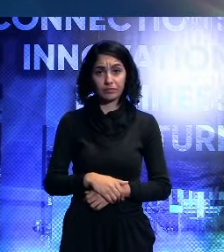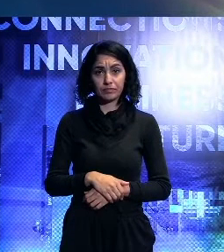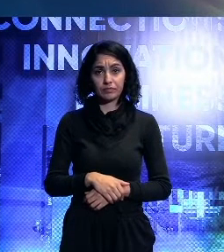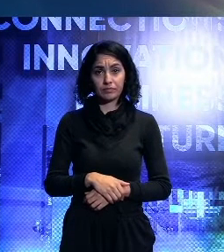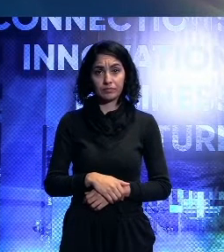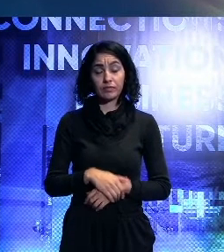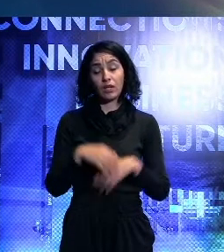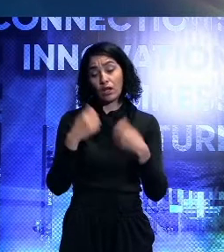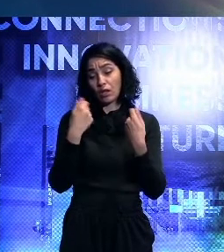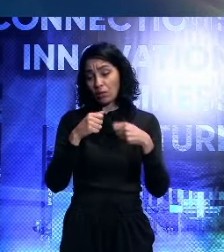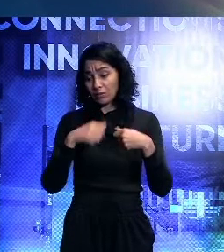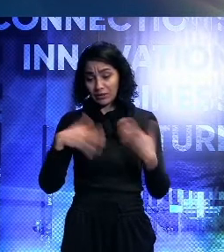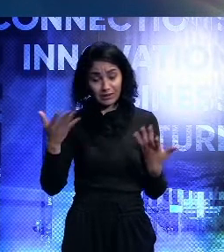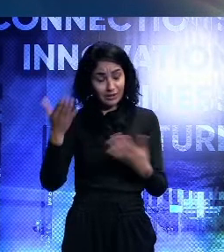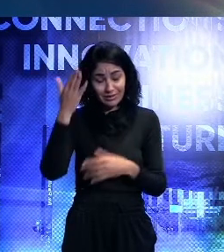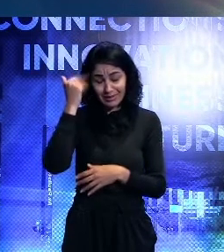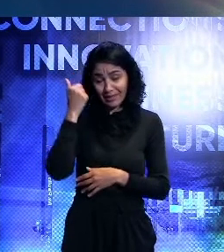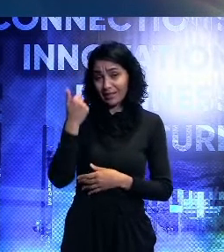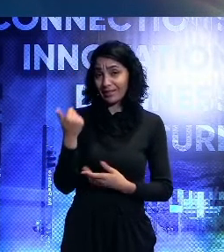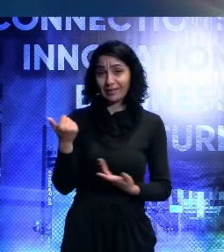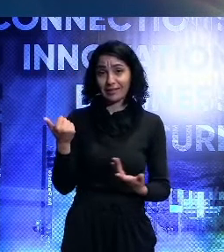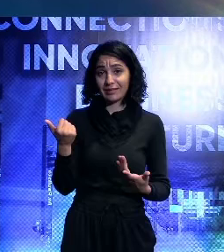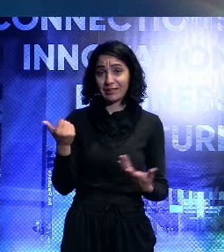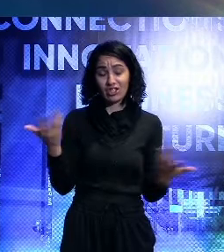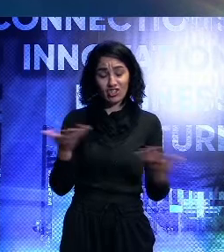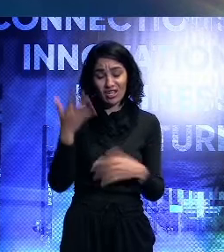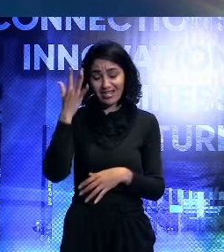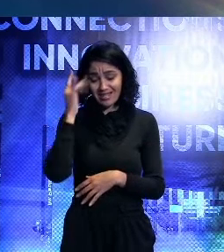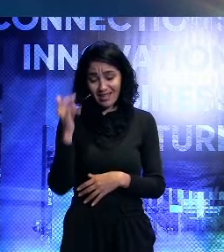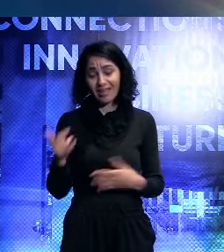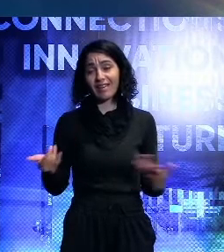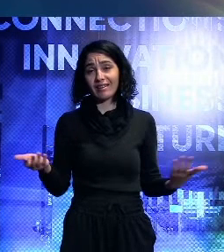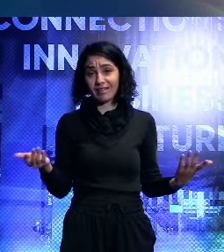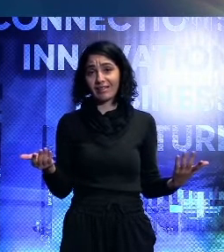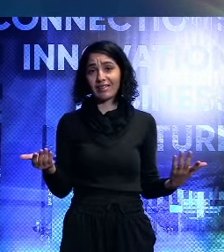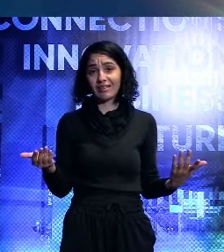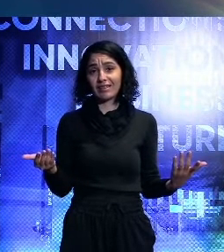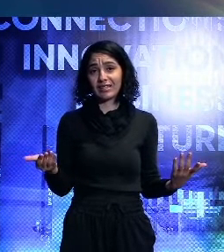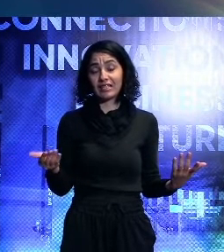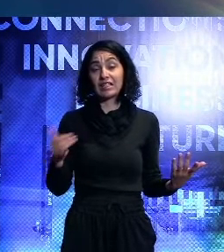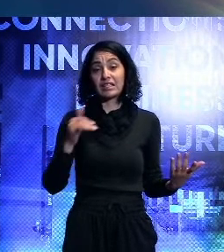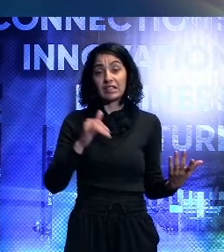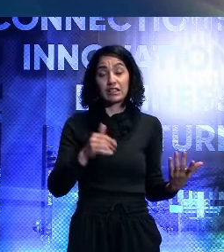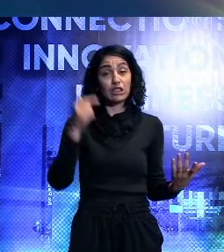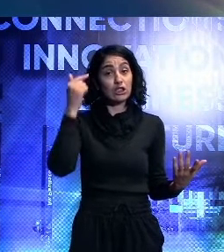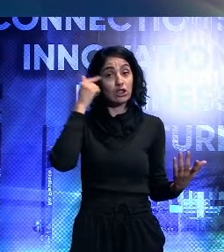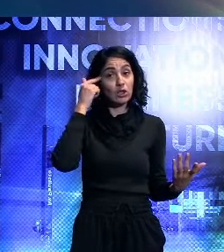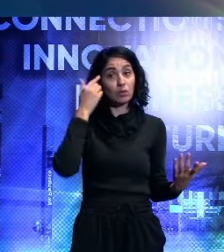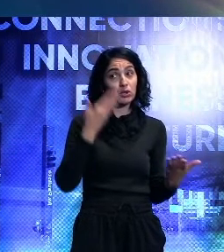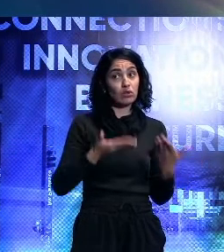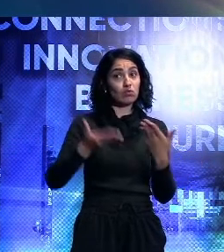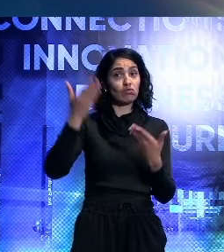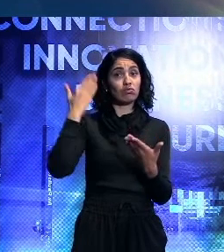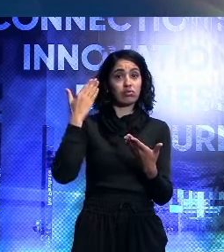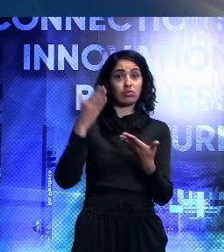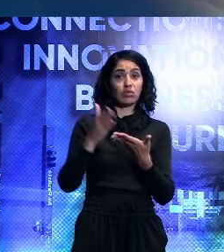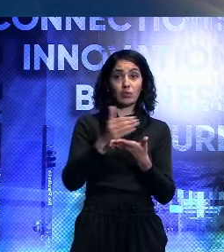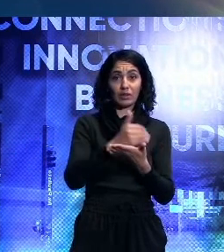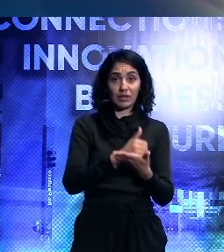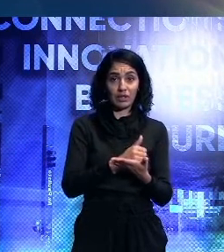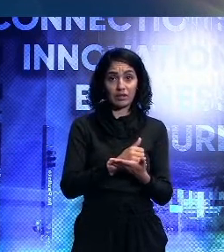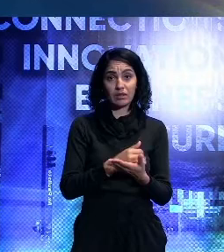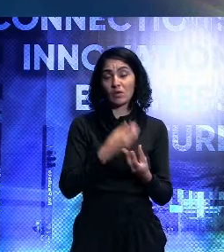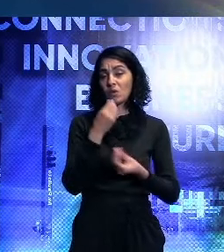preciso, eu sei que vai cair, né? Eu não preciso me preocupar. Se você não pensou na resiliência do banco de dados, nem perde